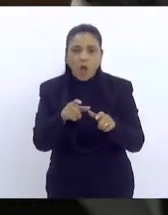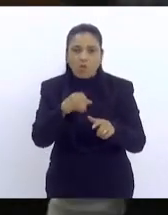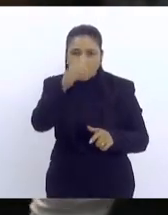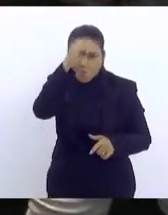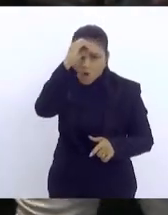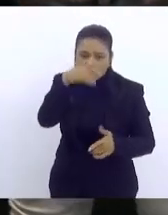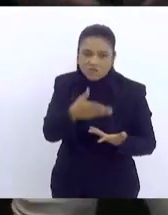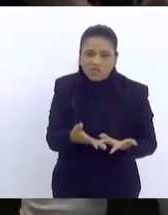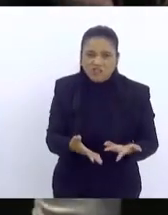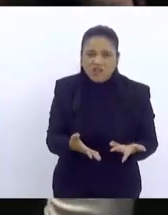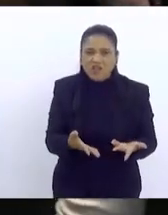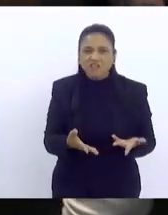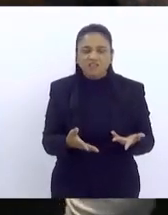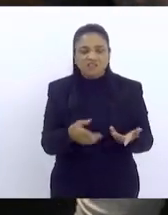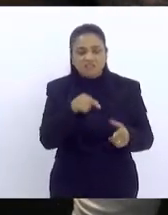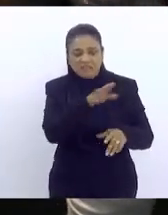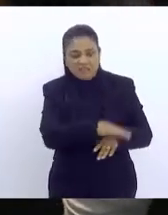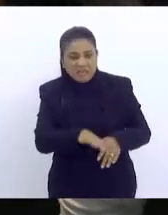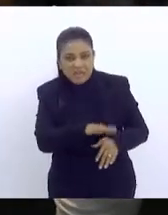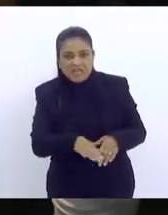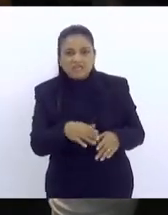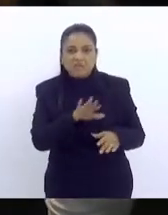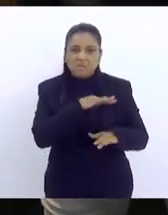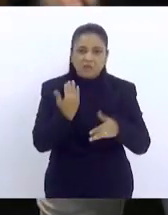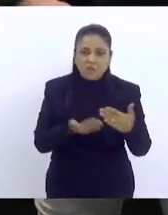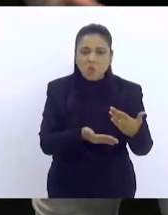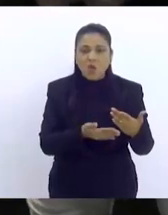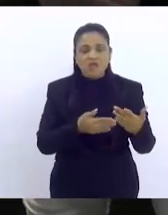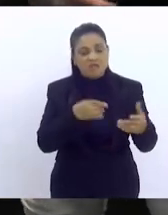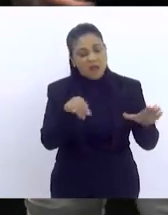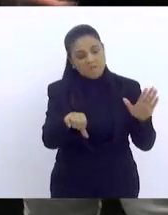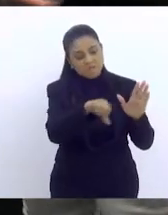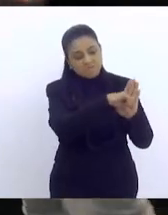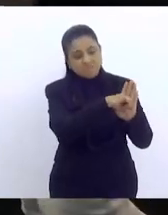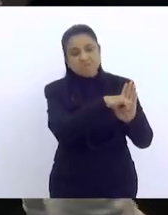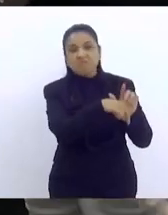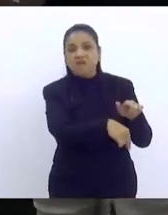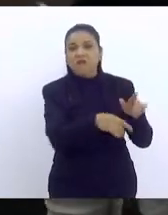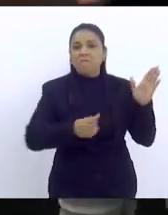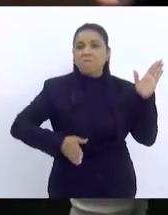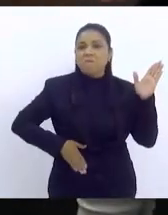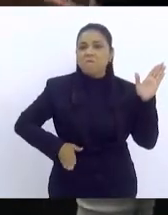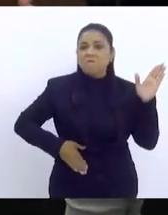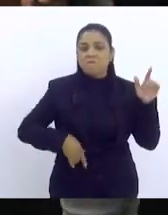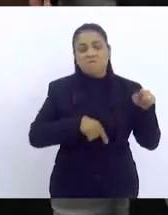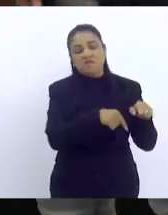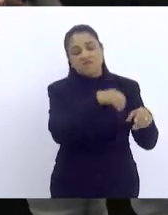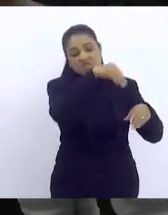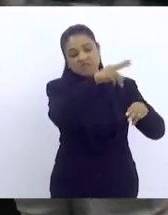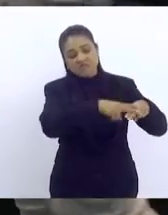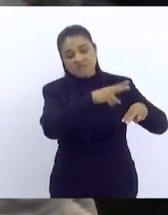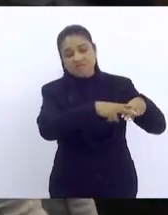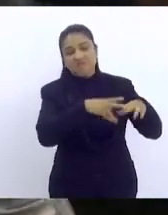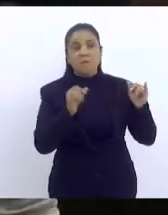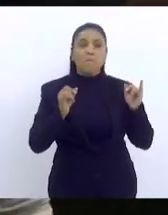mas tá lá desfrutando bem bom então Esperamos que a secretária compareça e eu reafirmo o convite aqui